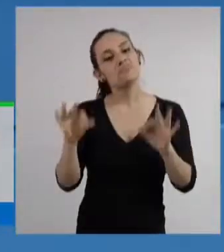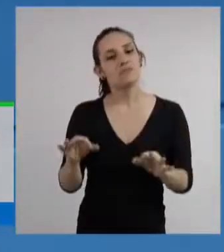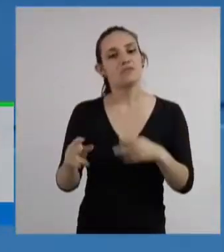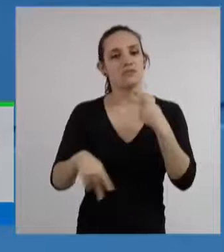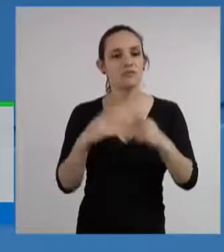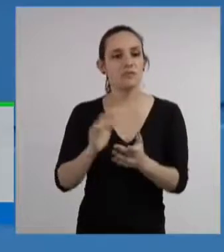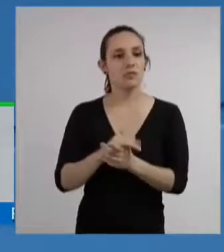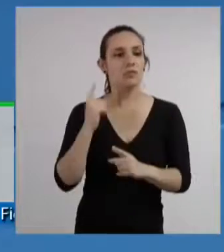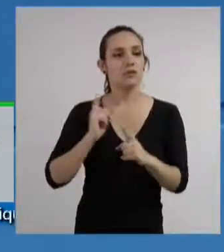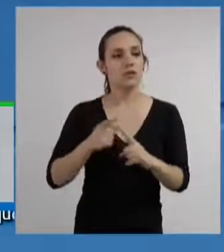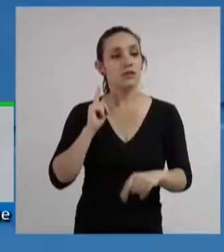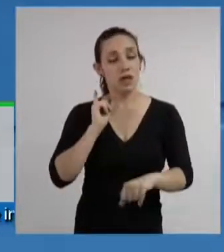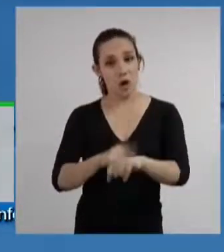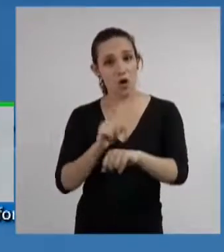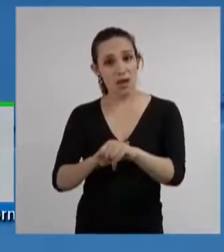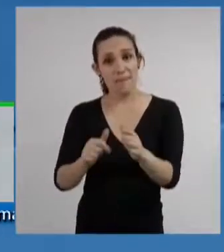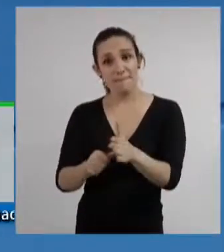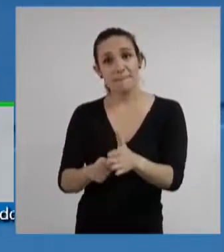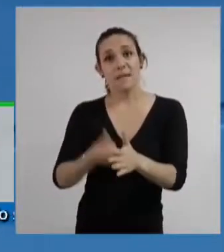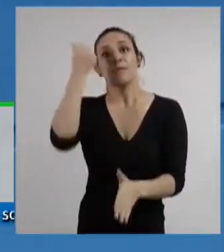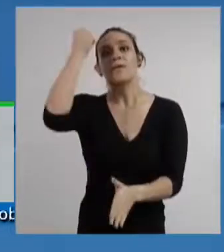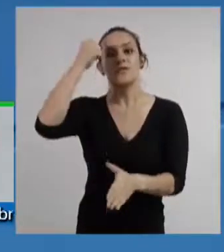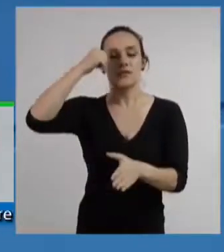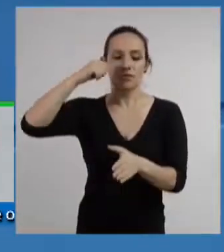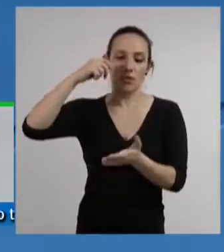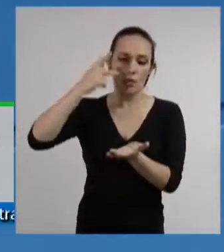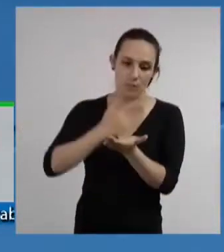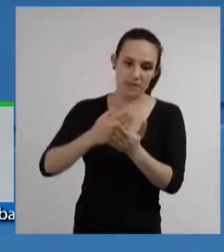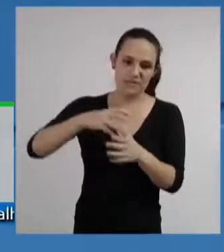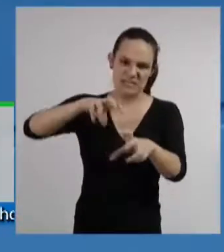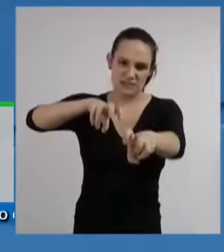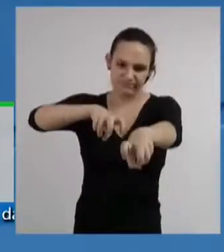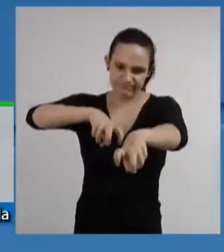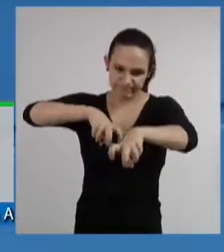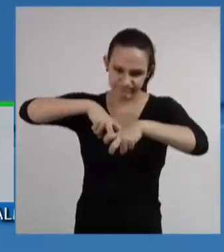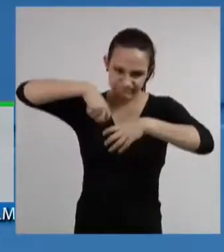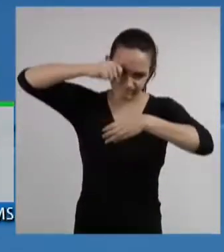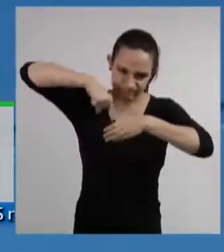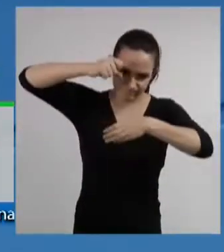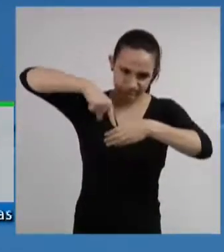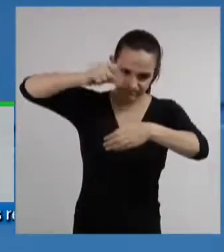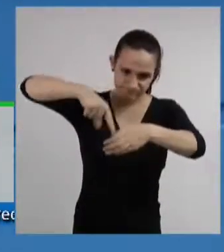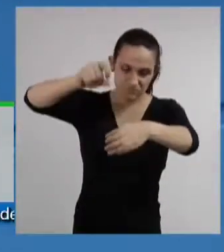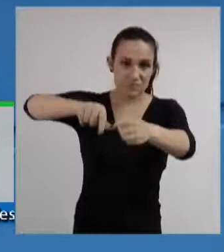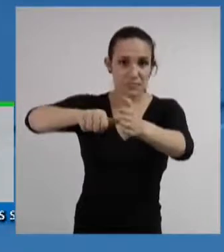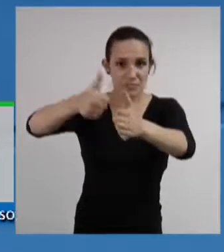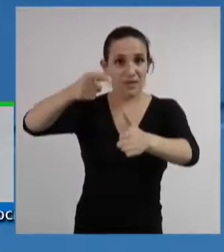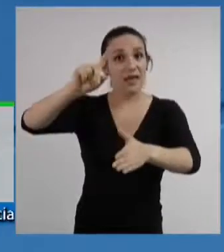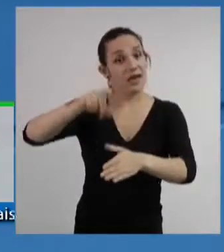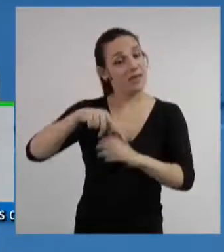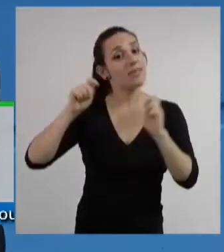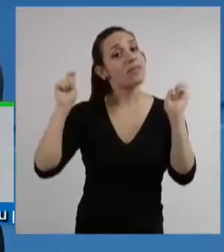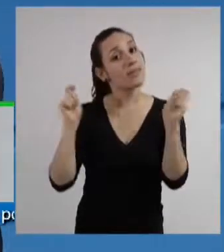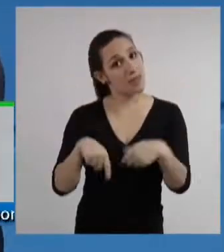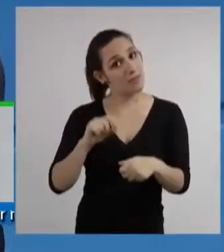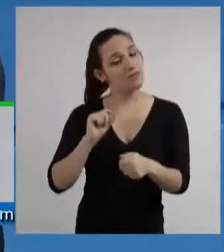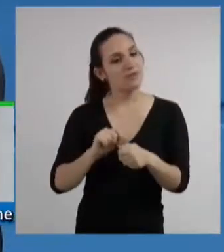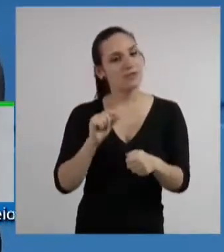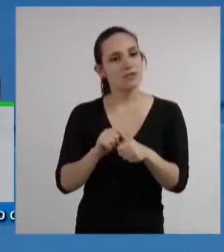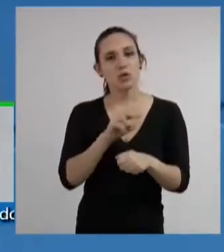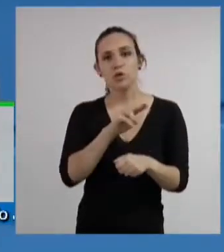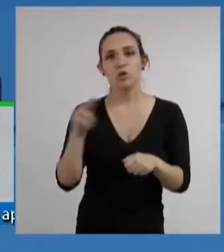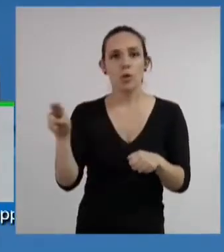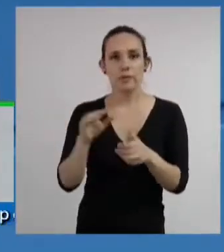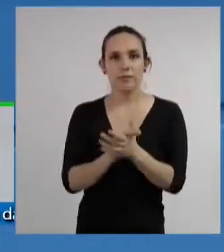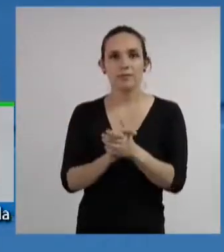primeiro plantio, quando se prepara, é a oportunidade que você tem de ter uma erosão laminar.